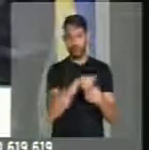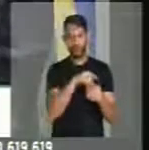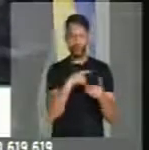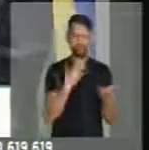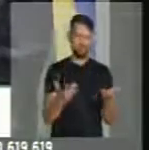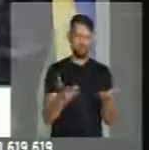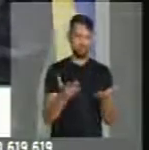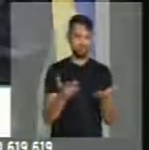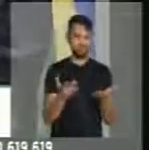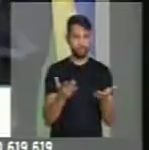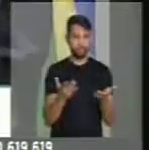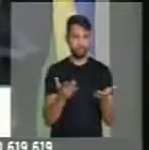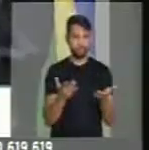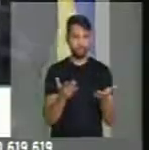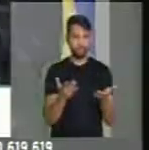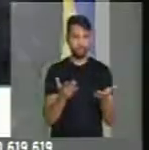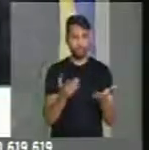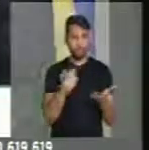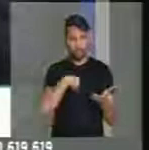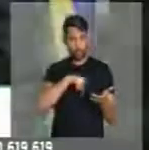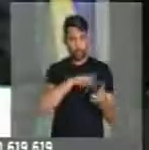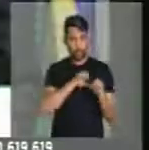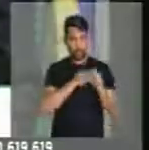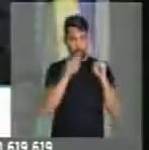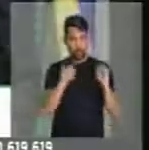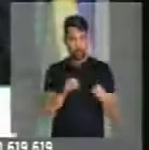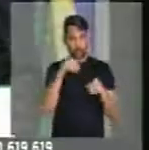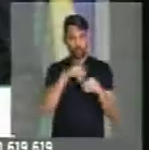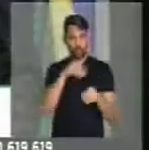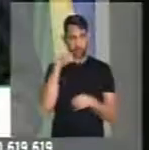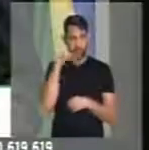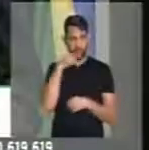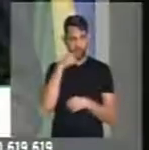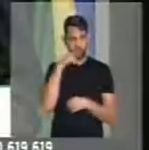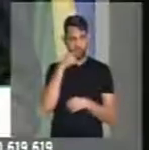Ora, no nosso sistema político,